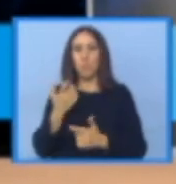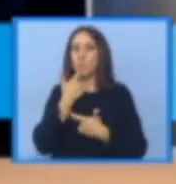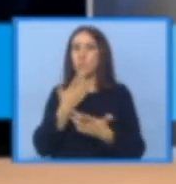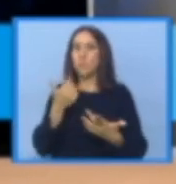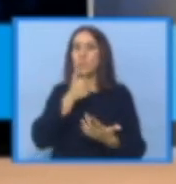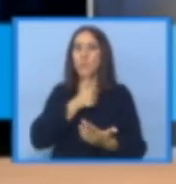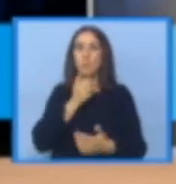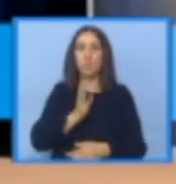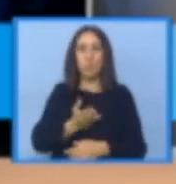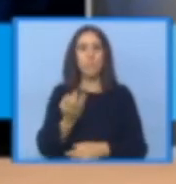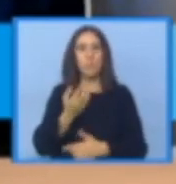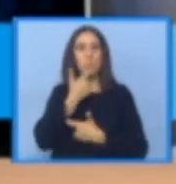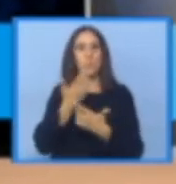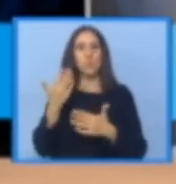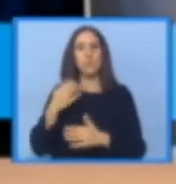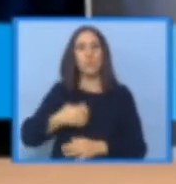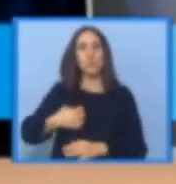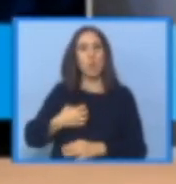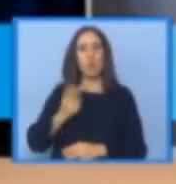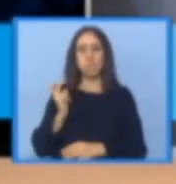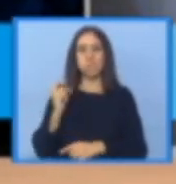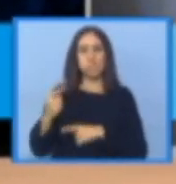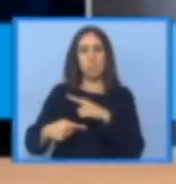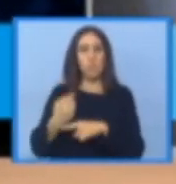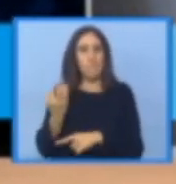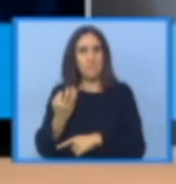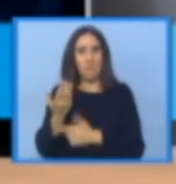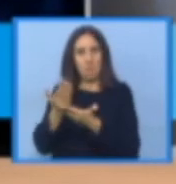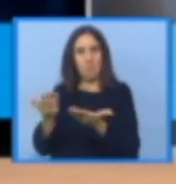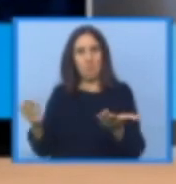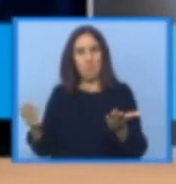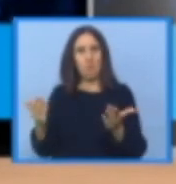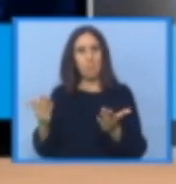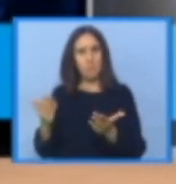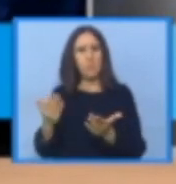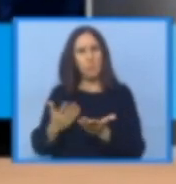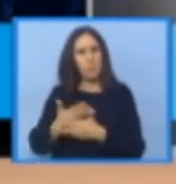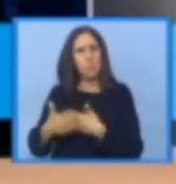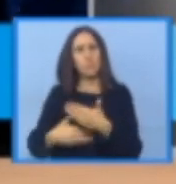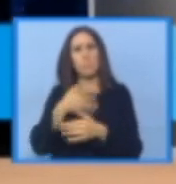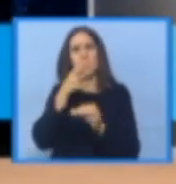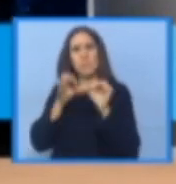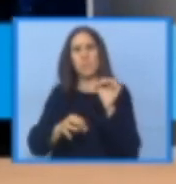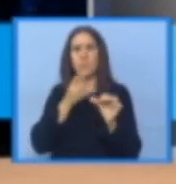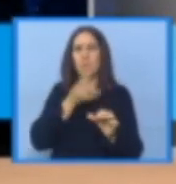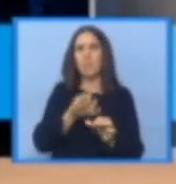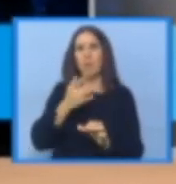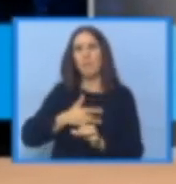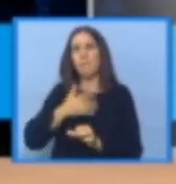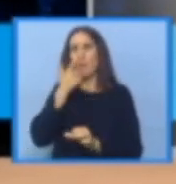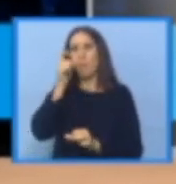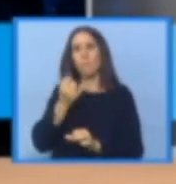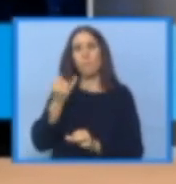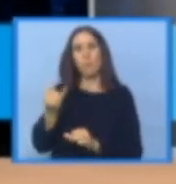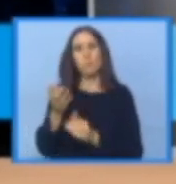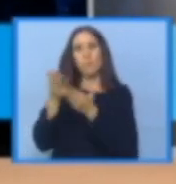o que sofreu, apesar de tudo o que tem passado nestes anos, apesar disto, continua a transmitir esta mensagem de perdão e de amor ao próximo e de